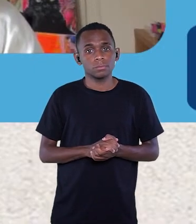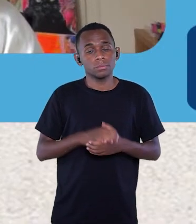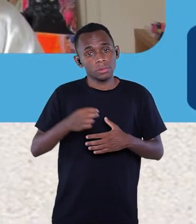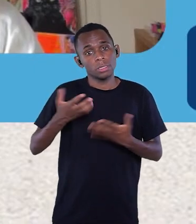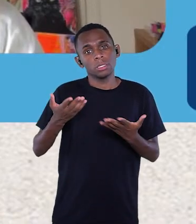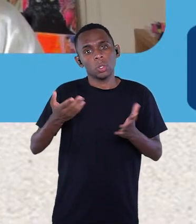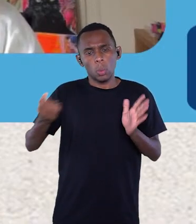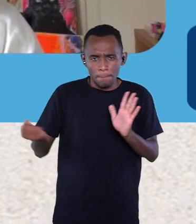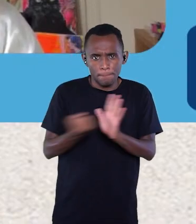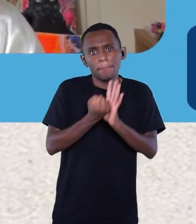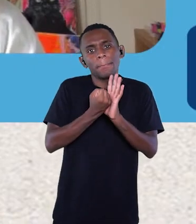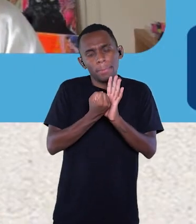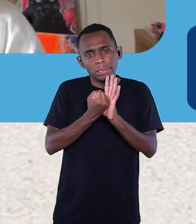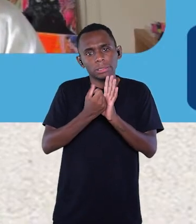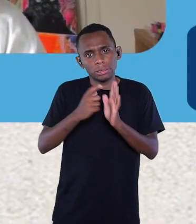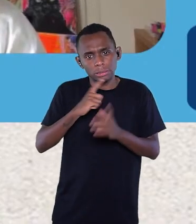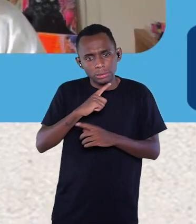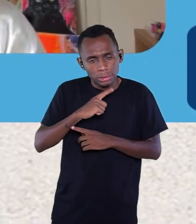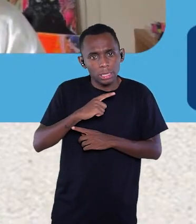Marx aqui, né? Você lembra